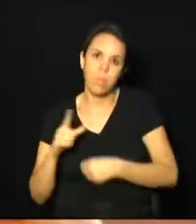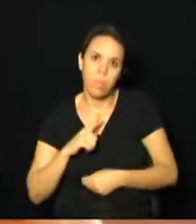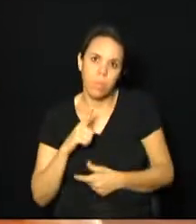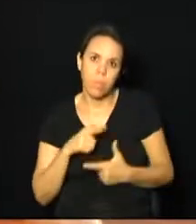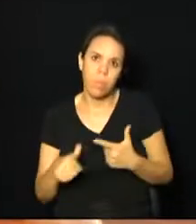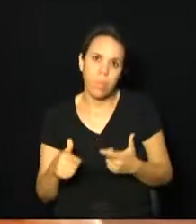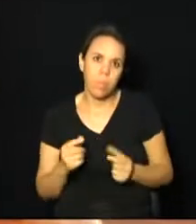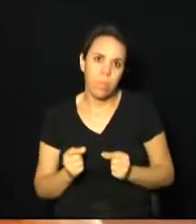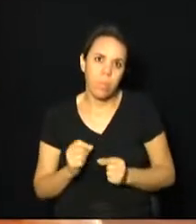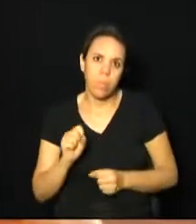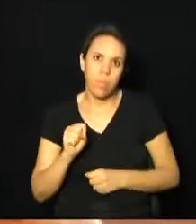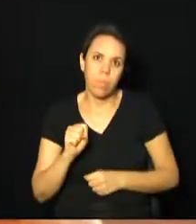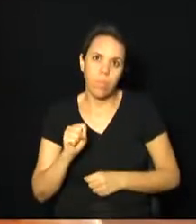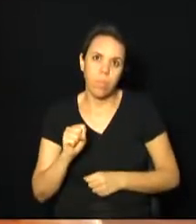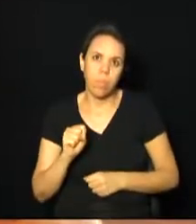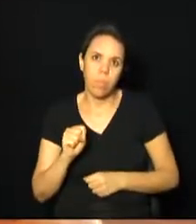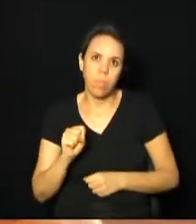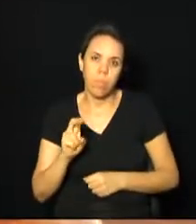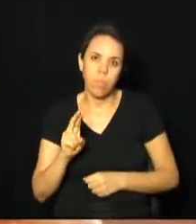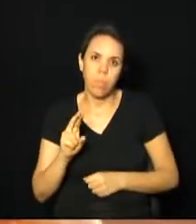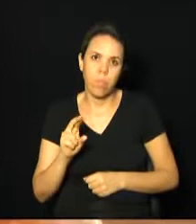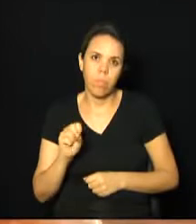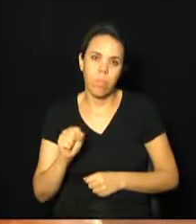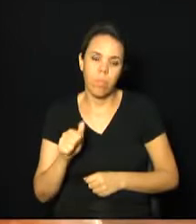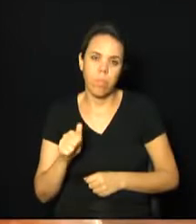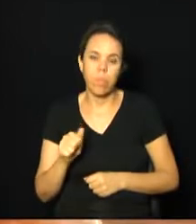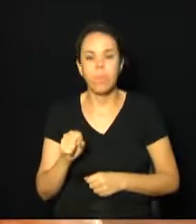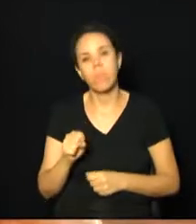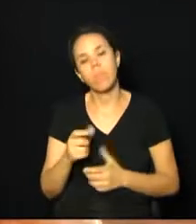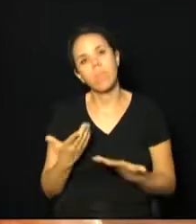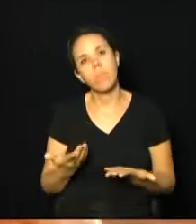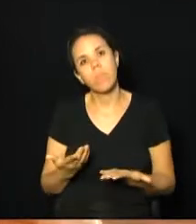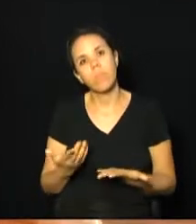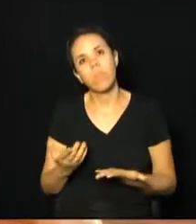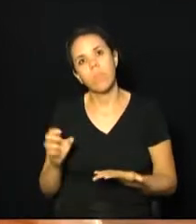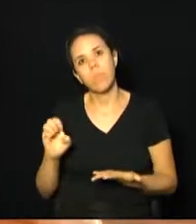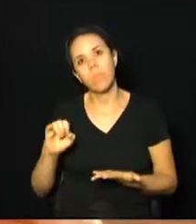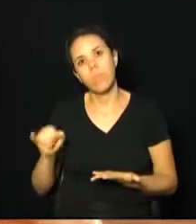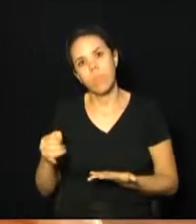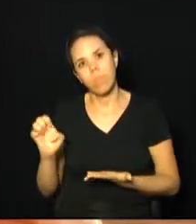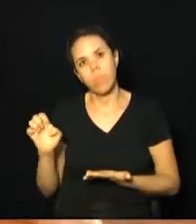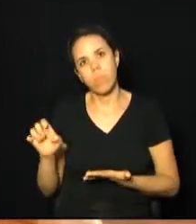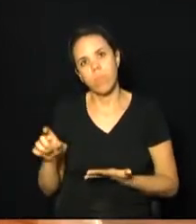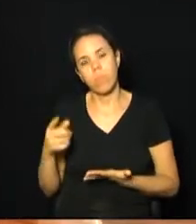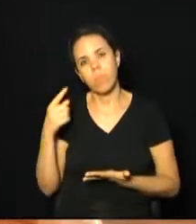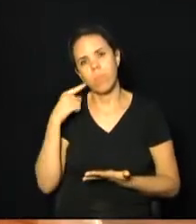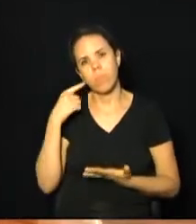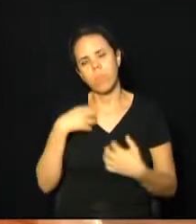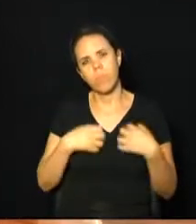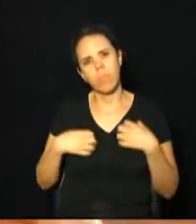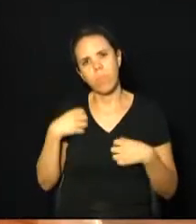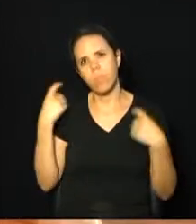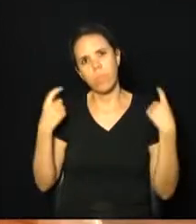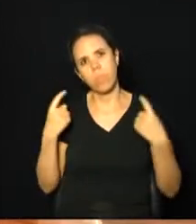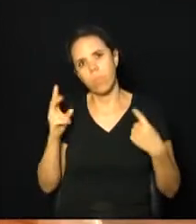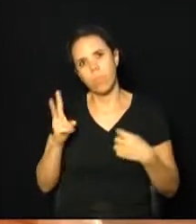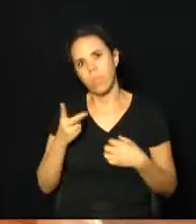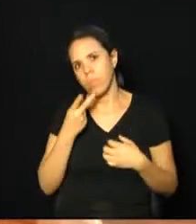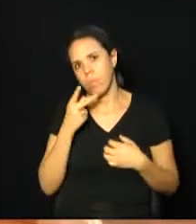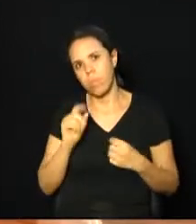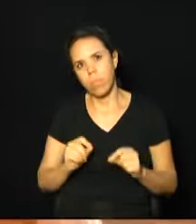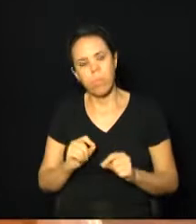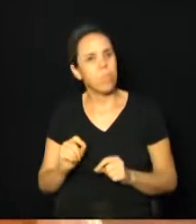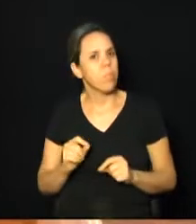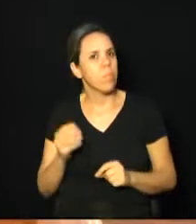né, em Sousas e em Joaquim Egídio, é que eu fico muito incomodada, e eu gosto sempre de falar,